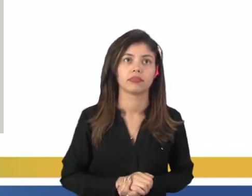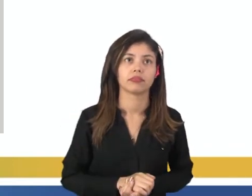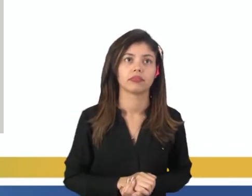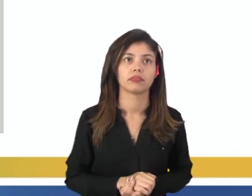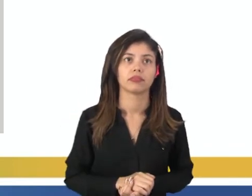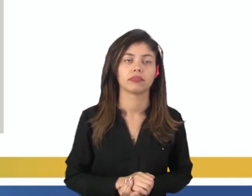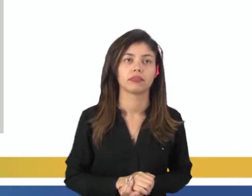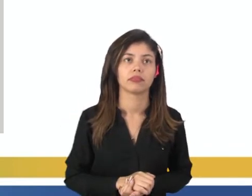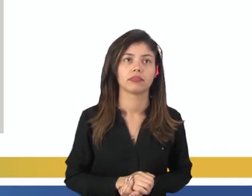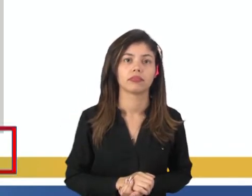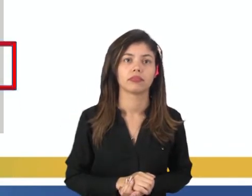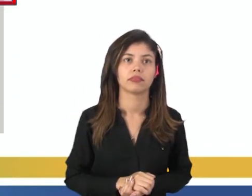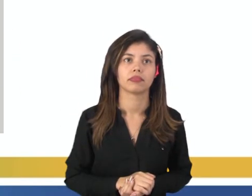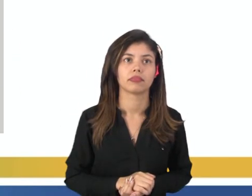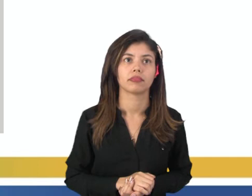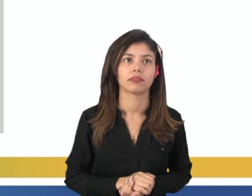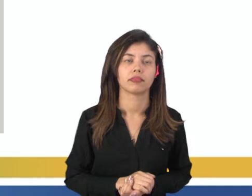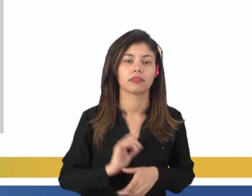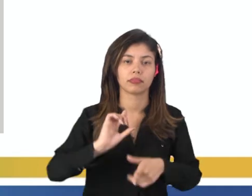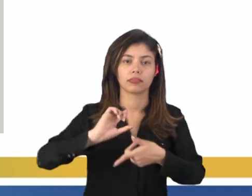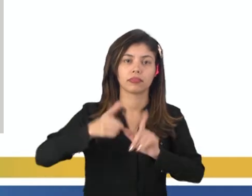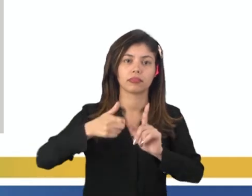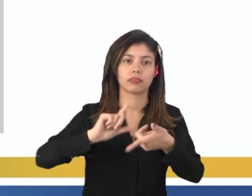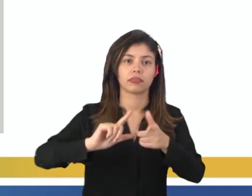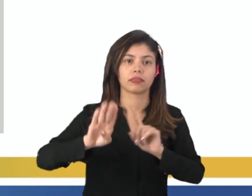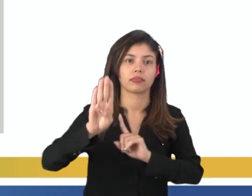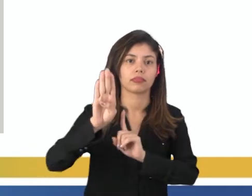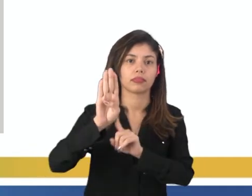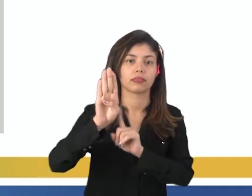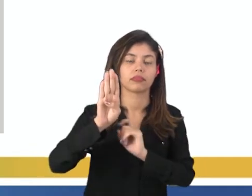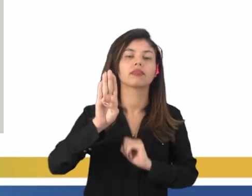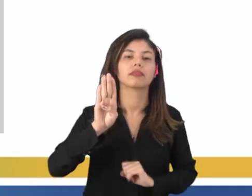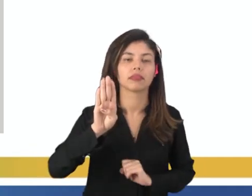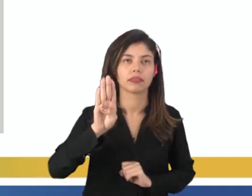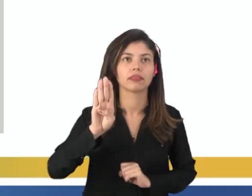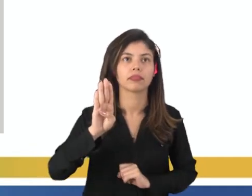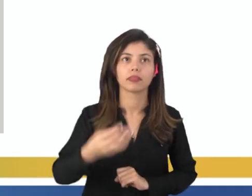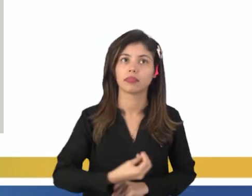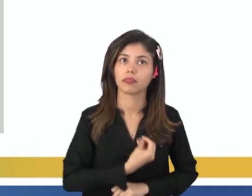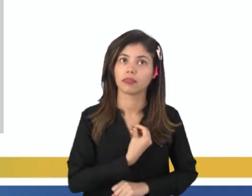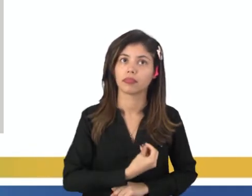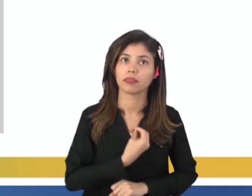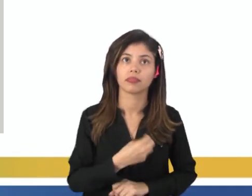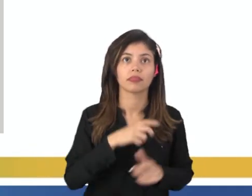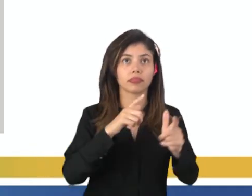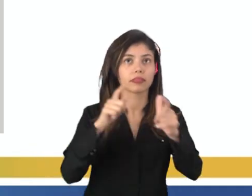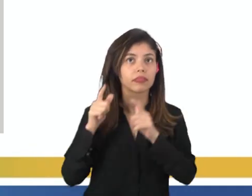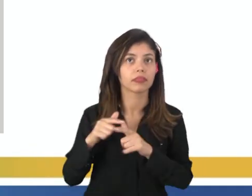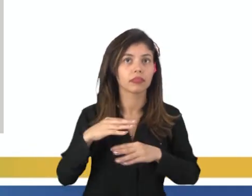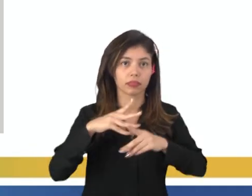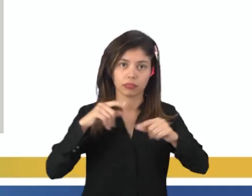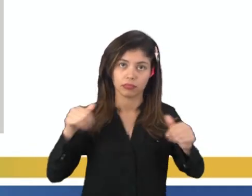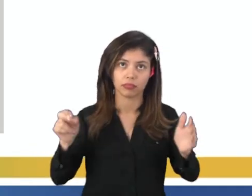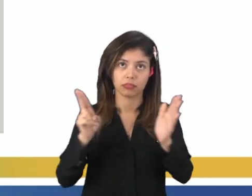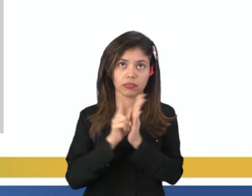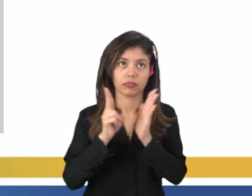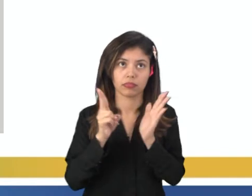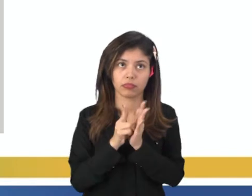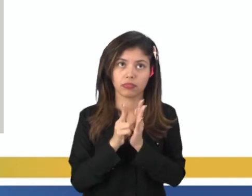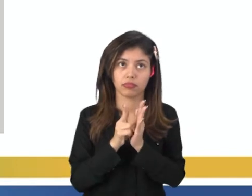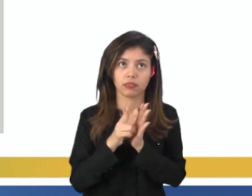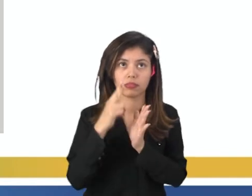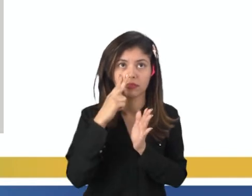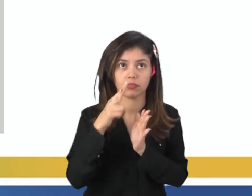tá? Vamos lá? Qual é a resposta? Letra B, gente. A presença de unidades de conservação e de